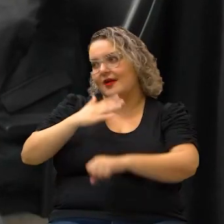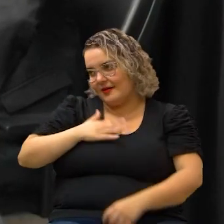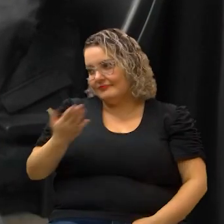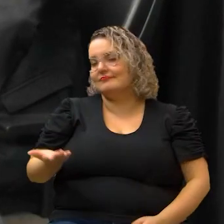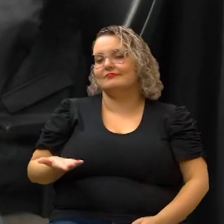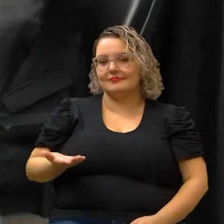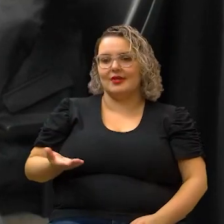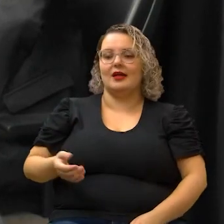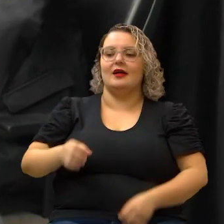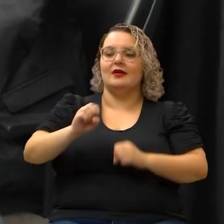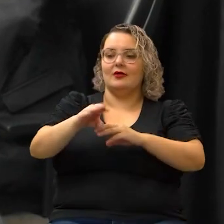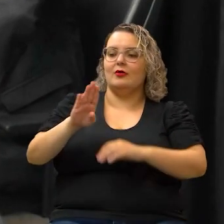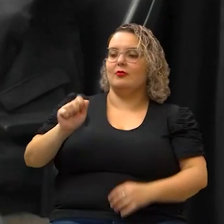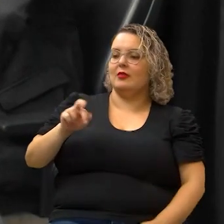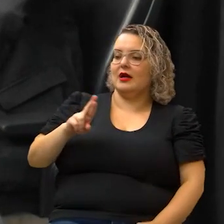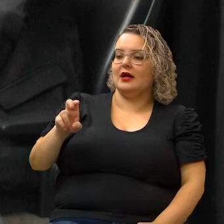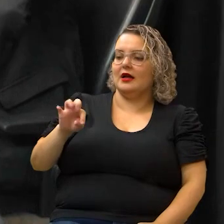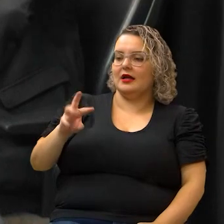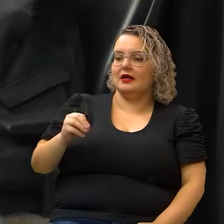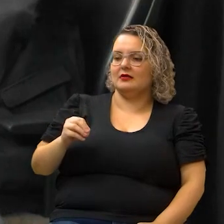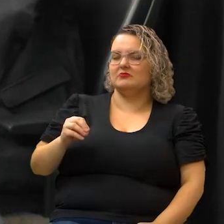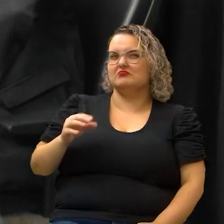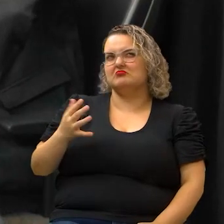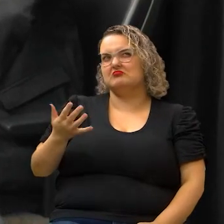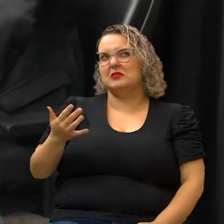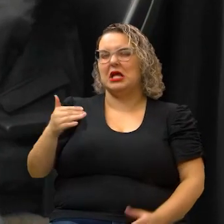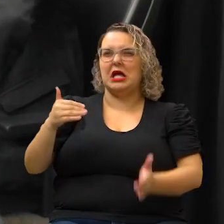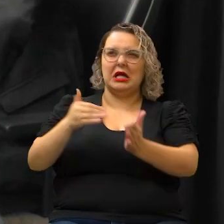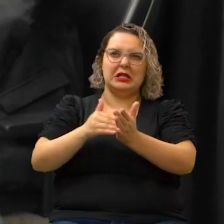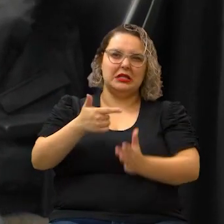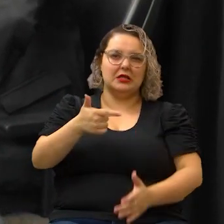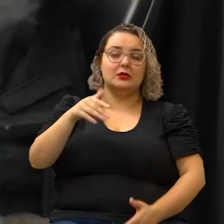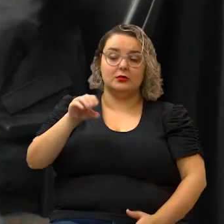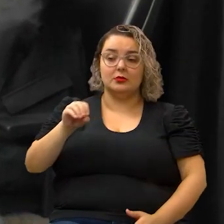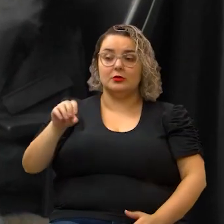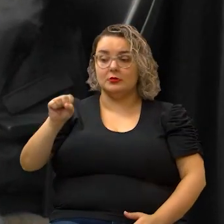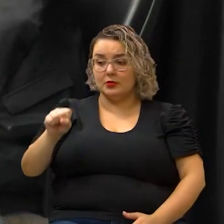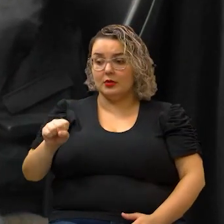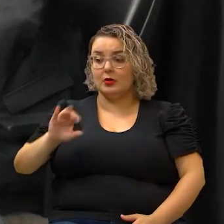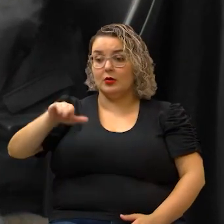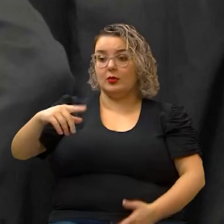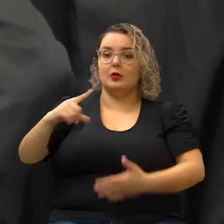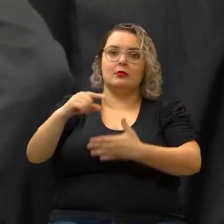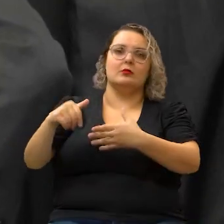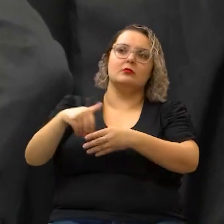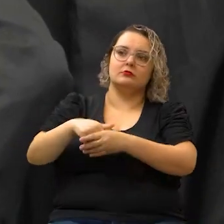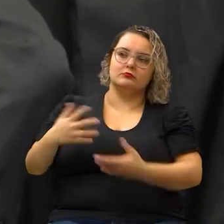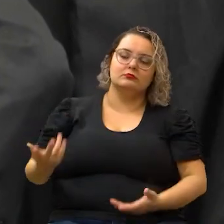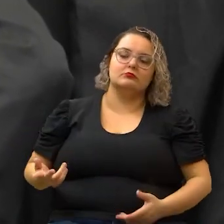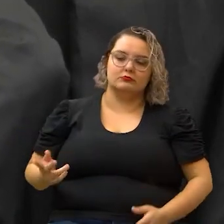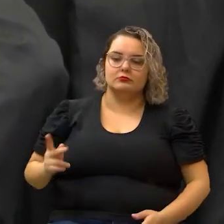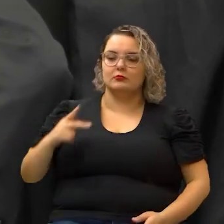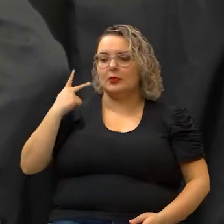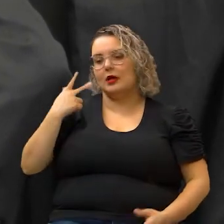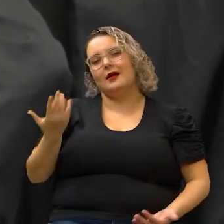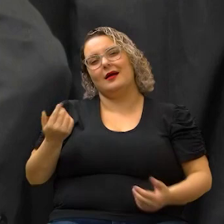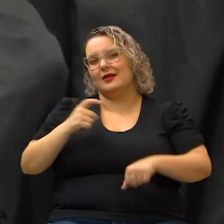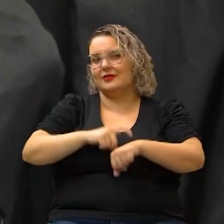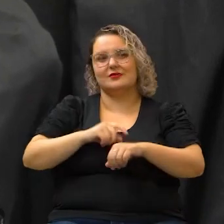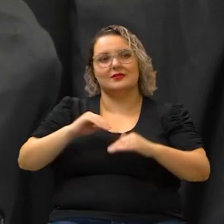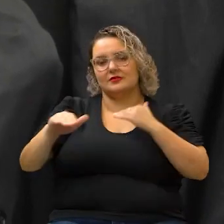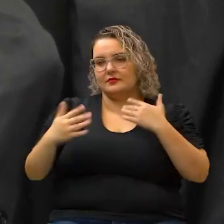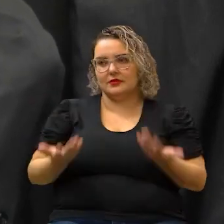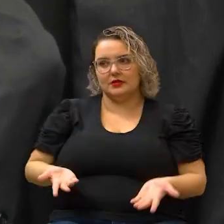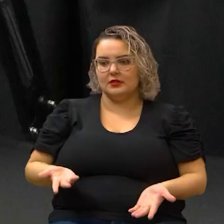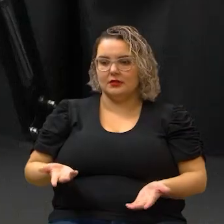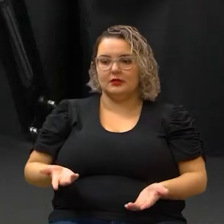Aí eu passei da aula no Dom Barreto, eu dei aula no Barreto até 2008, quando eu fui eleito vereador. Aí não deu mais porque ficou incompatível os